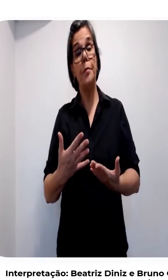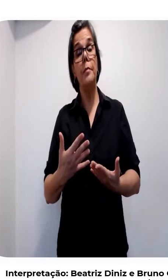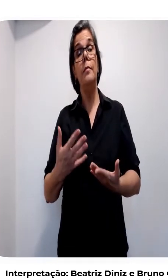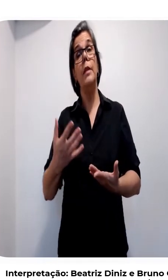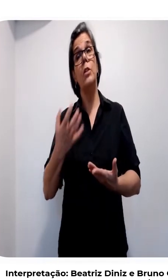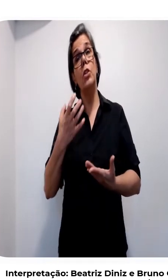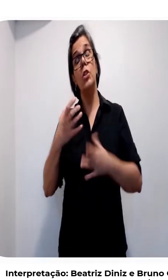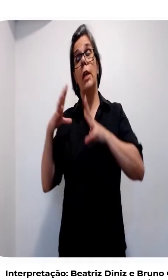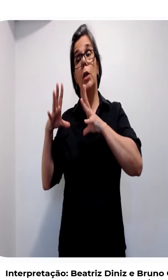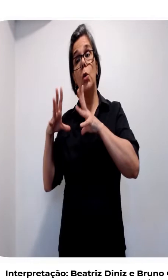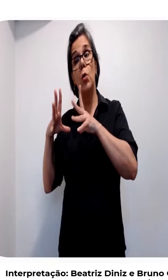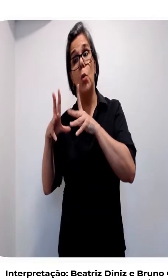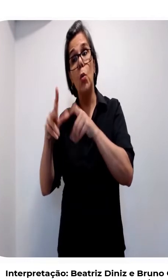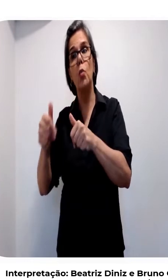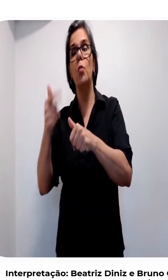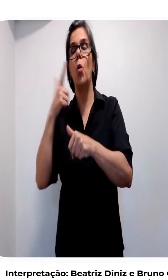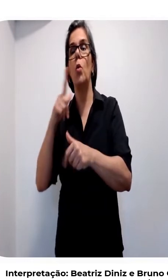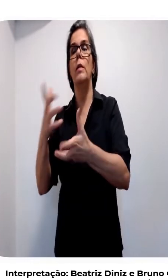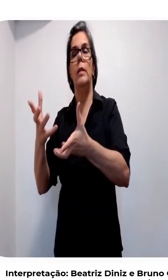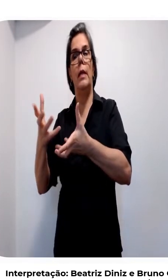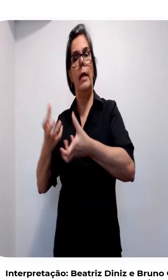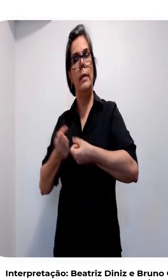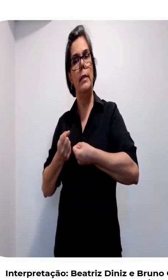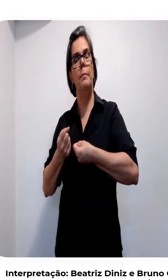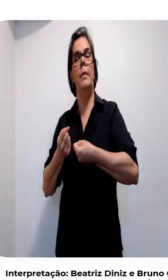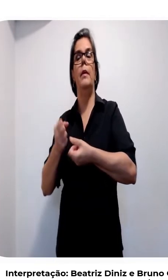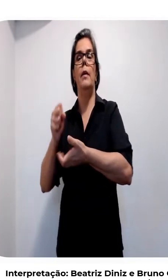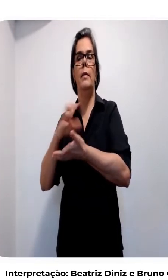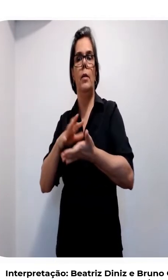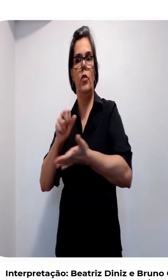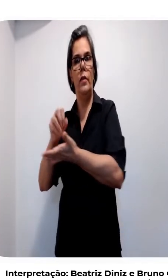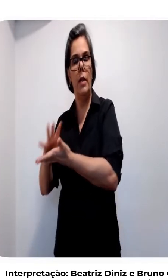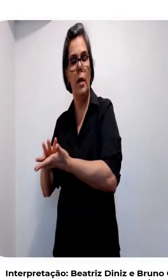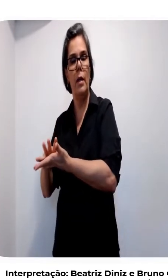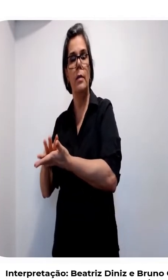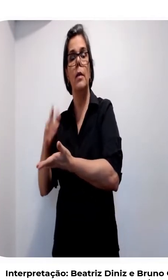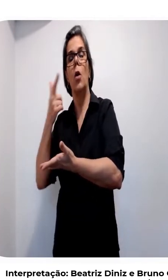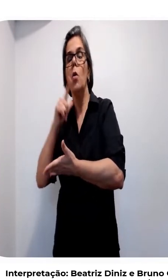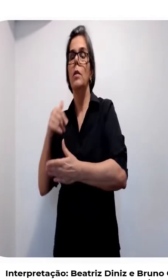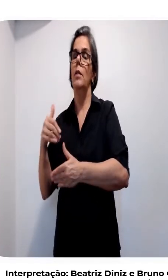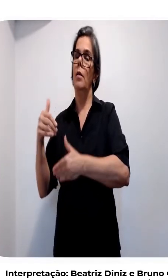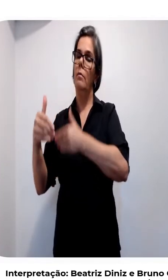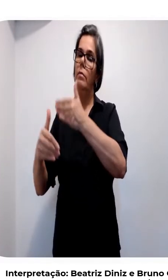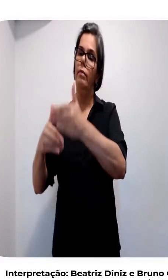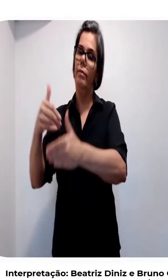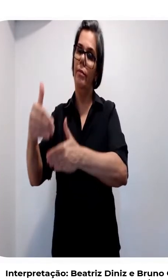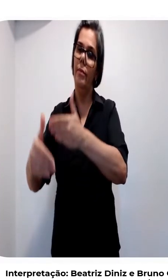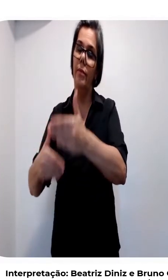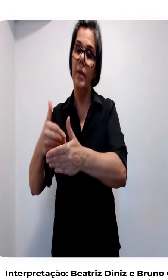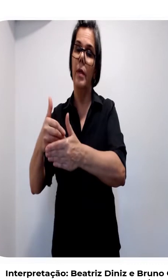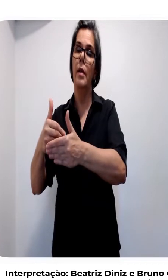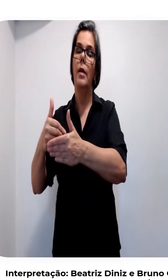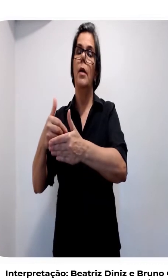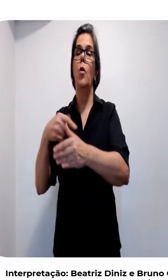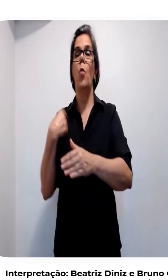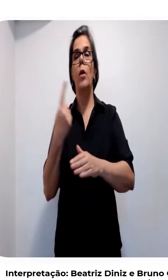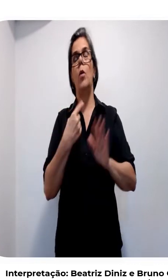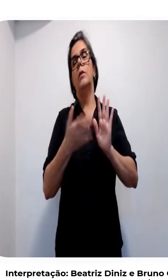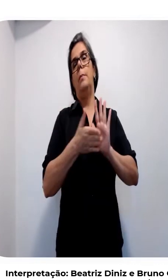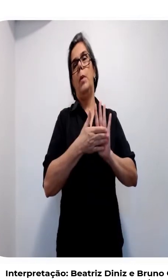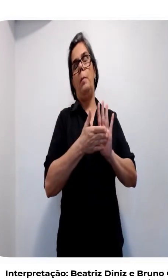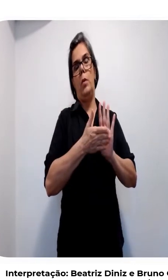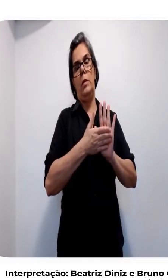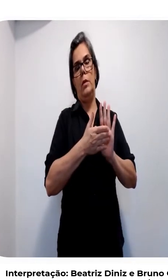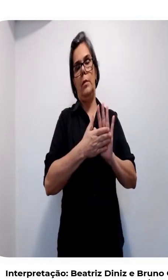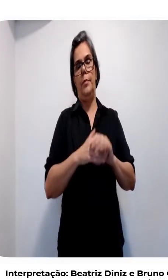todo mundo, né? Independente do contexto em que ela está, e que ela possa avançar a partir do que a gente está propondo.